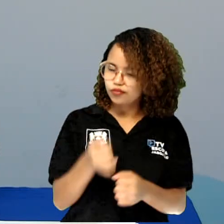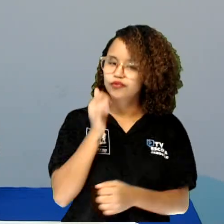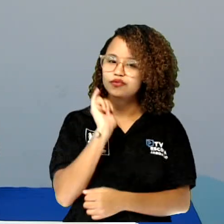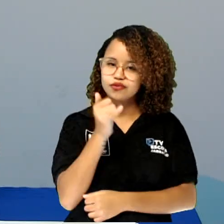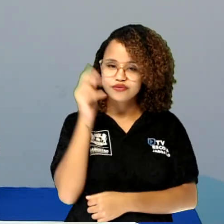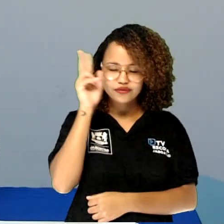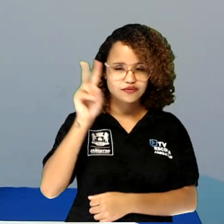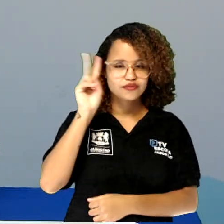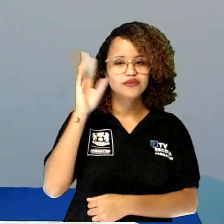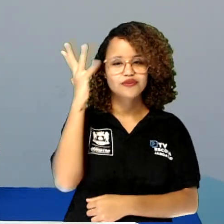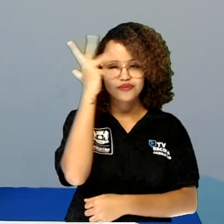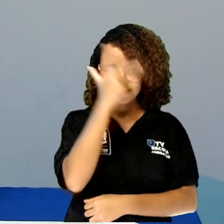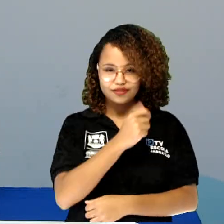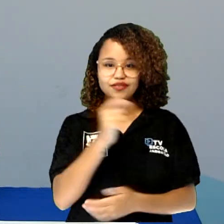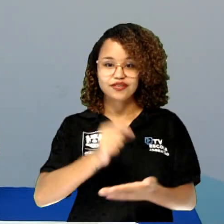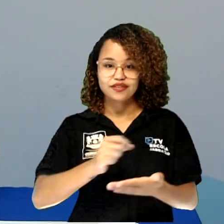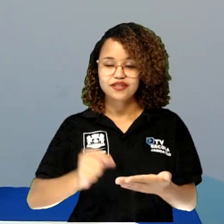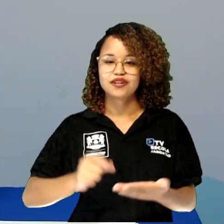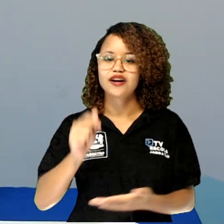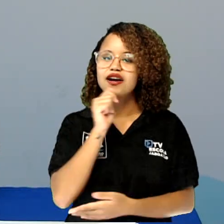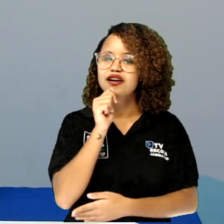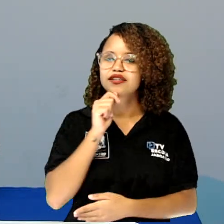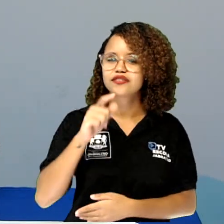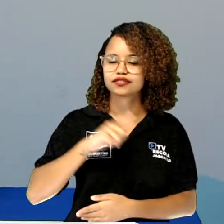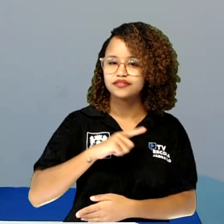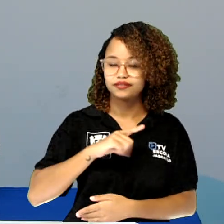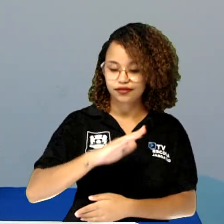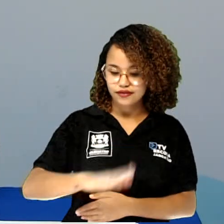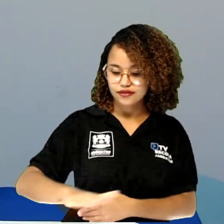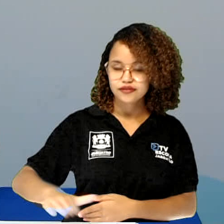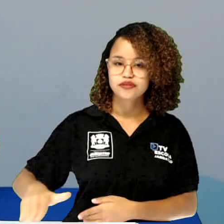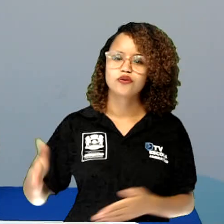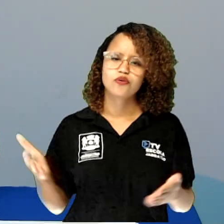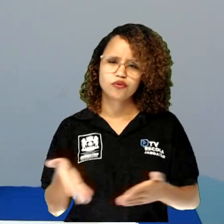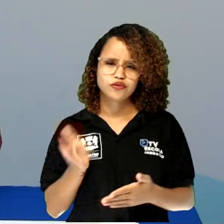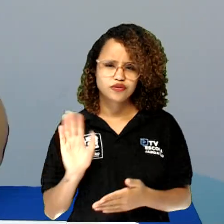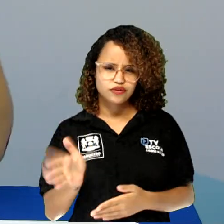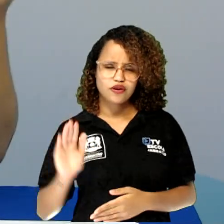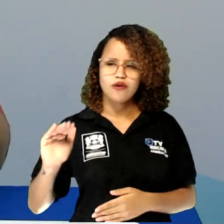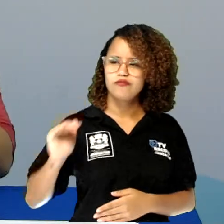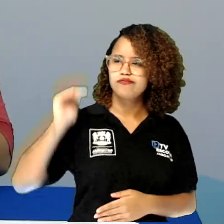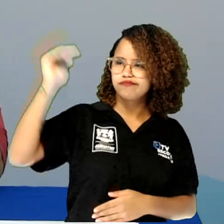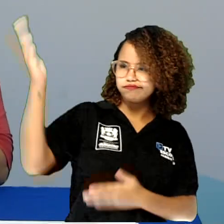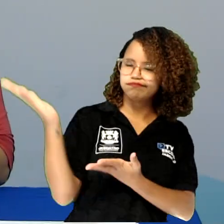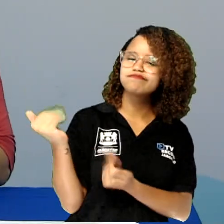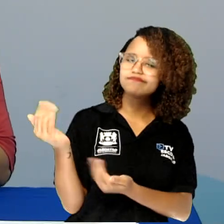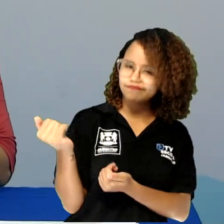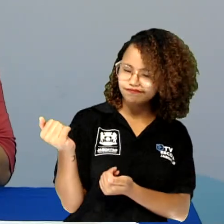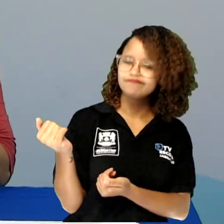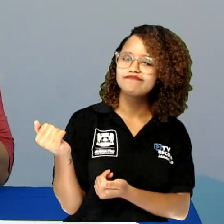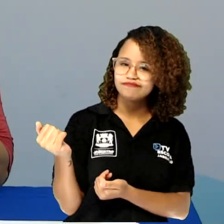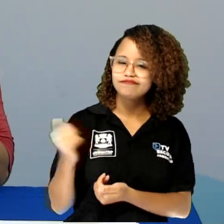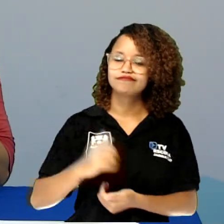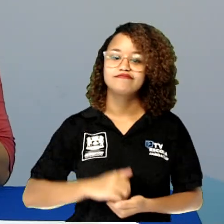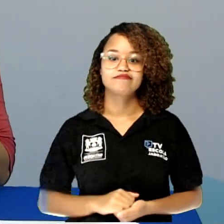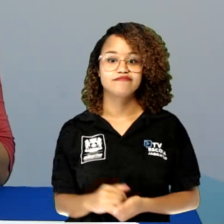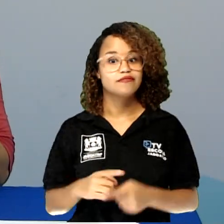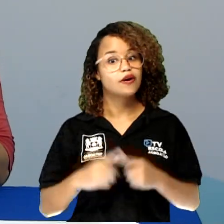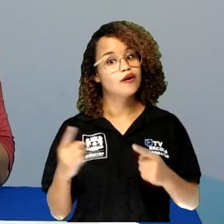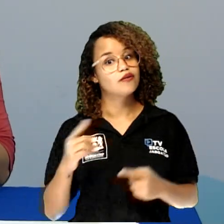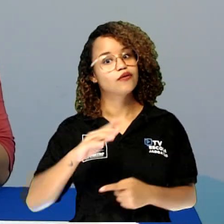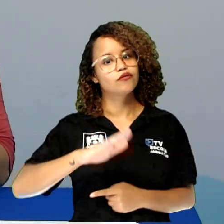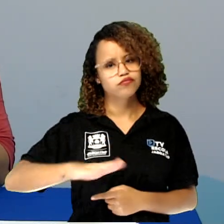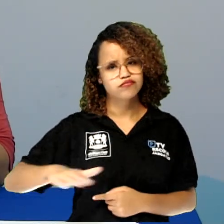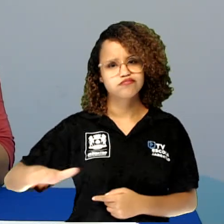tão bonita que ela escreveu quando ainda era uma criança. Hoje ela já é uma moça muito bem resolvida, uma adulta, mas quando ela escreveu